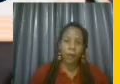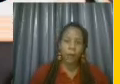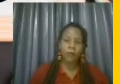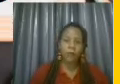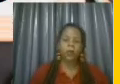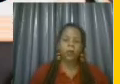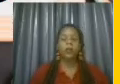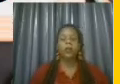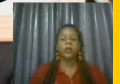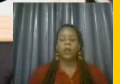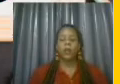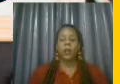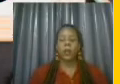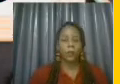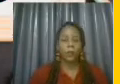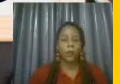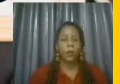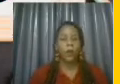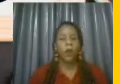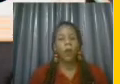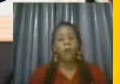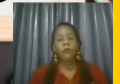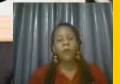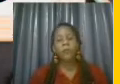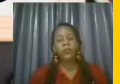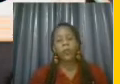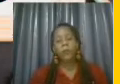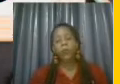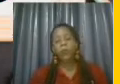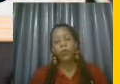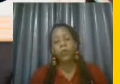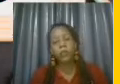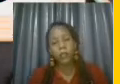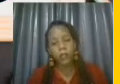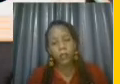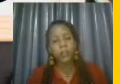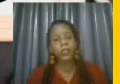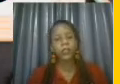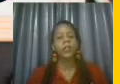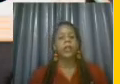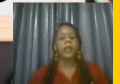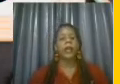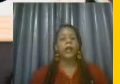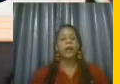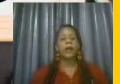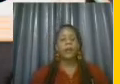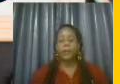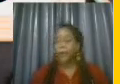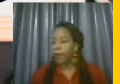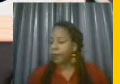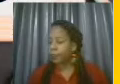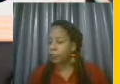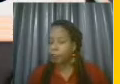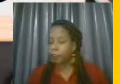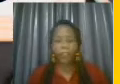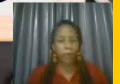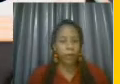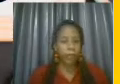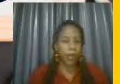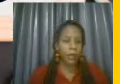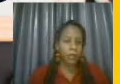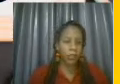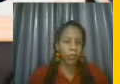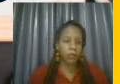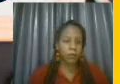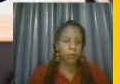naquela época, houve uma mistura muito grande, né,